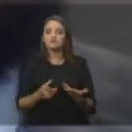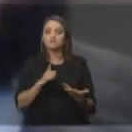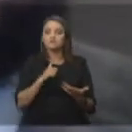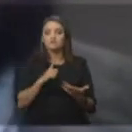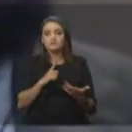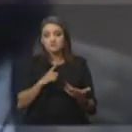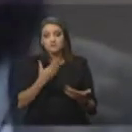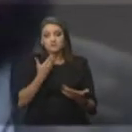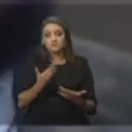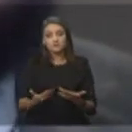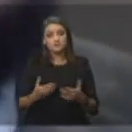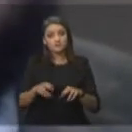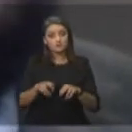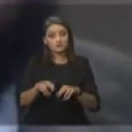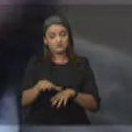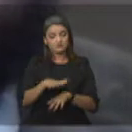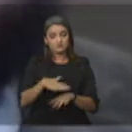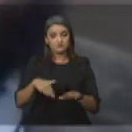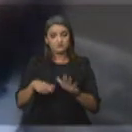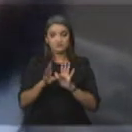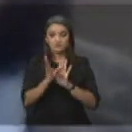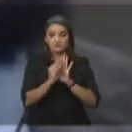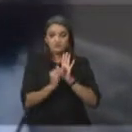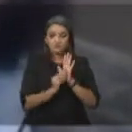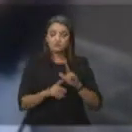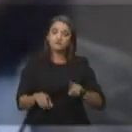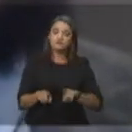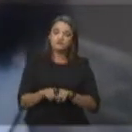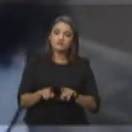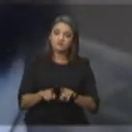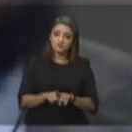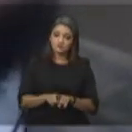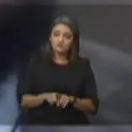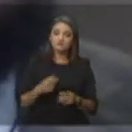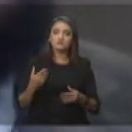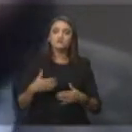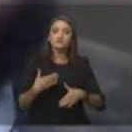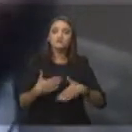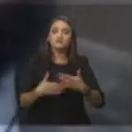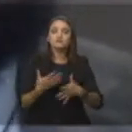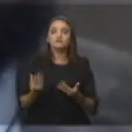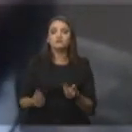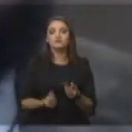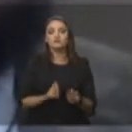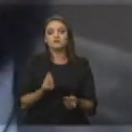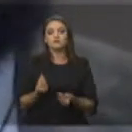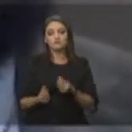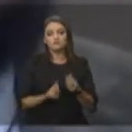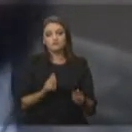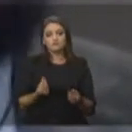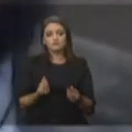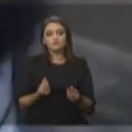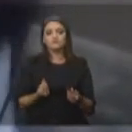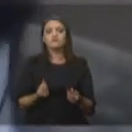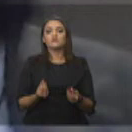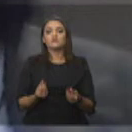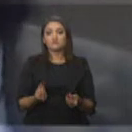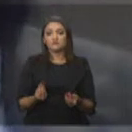suscitado não só do ponto de vista material, mas também do ponto de vista procedimental e em matéria